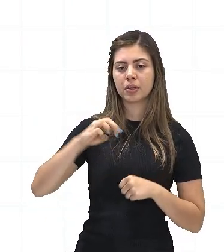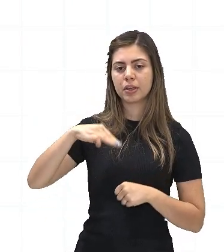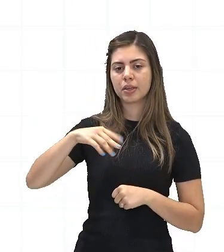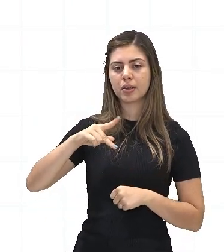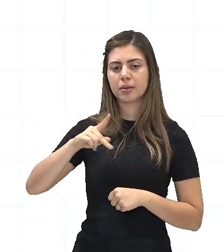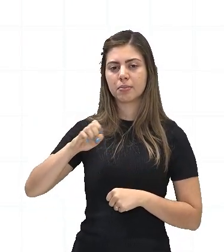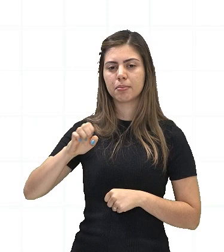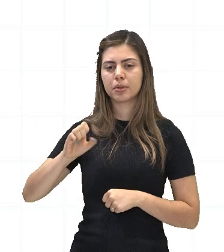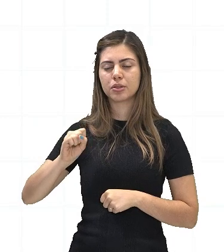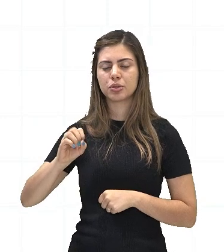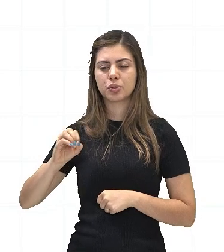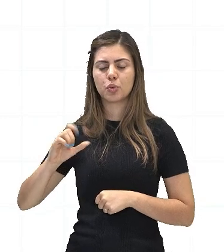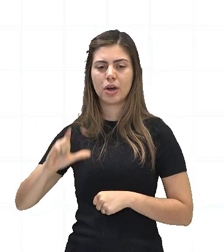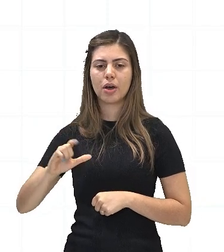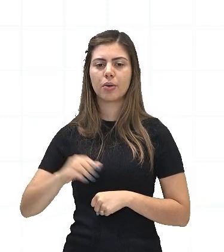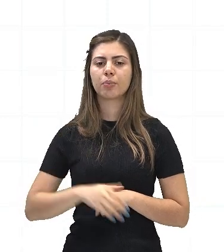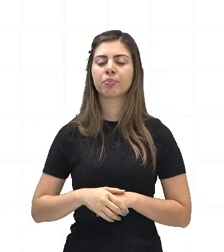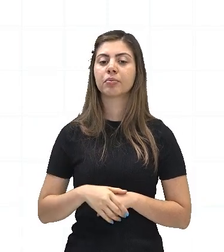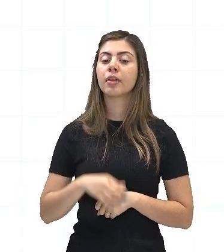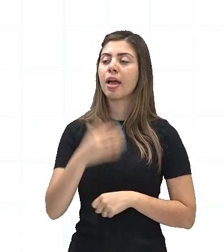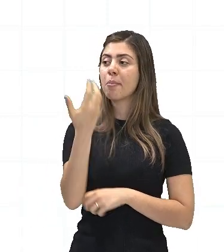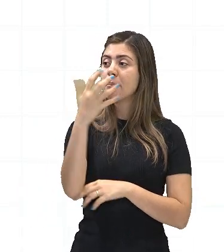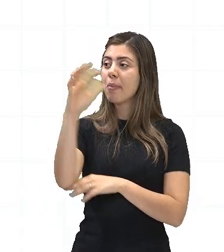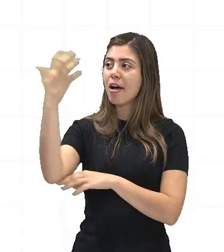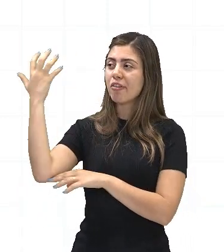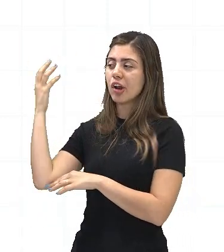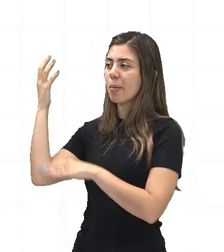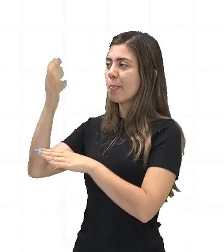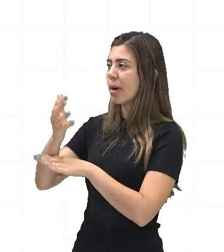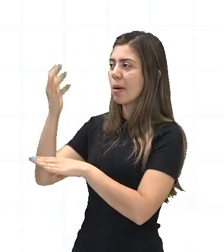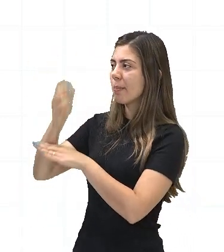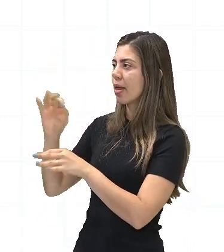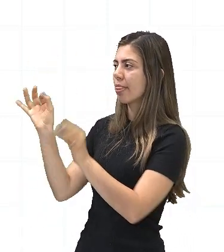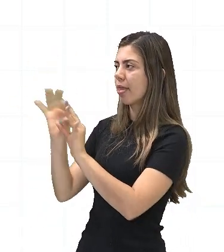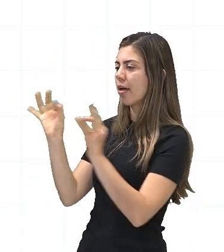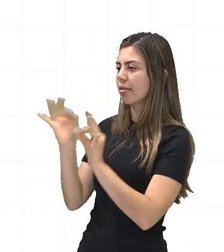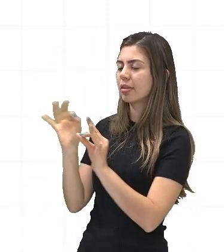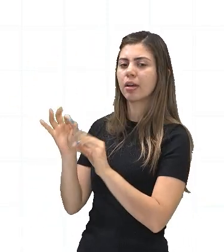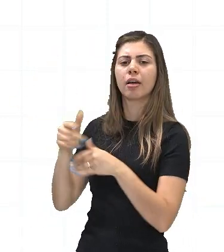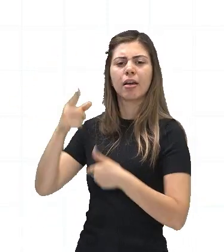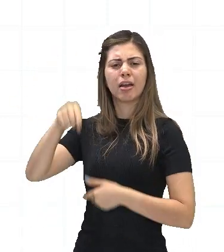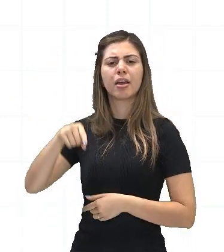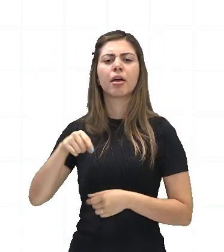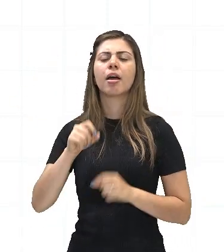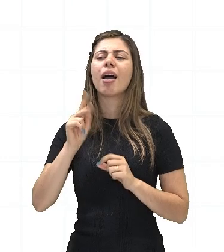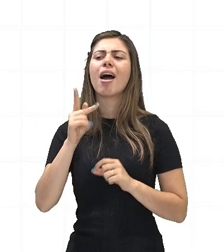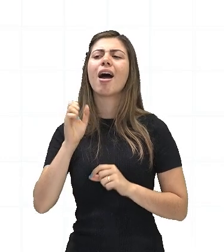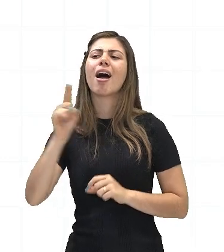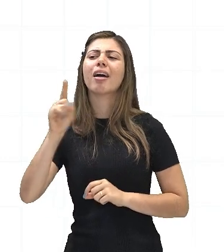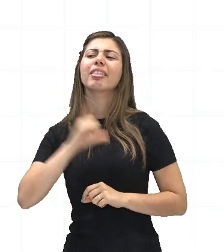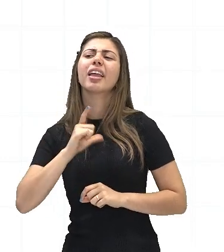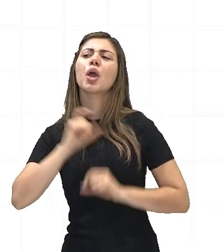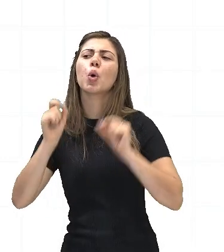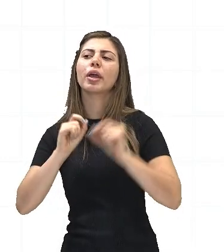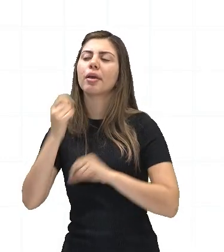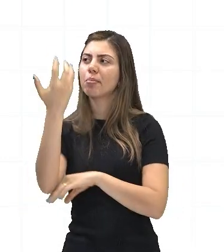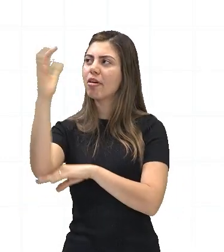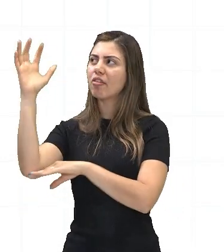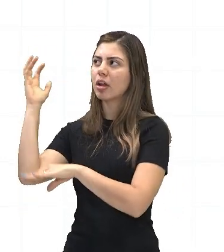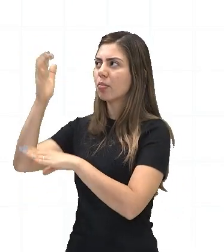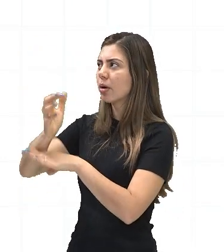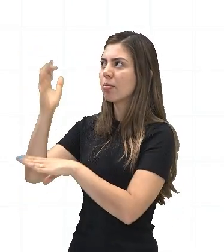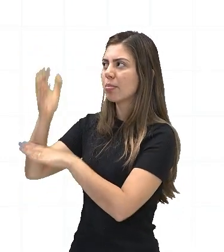nessa oração aí, há uma floresta virgem. Quem há? Aí você pode dizer, uma floresta virgem, mas olha, verbo haver